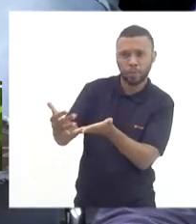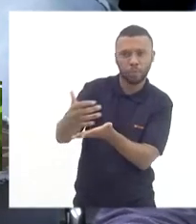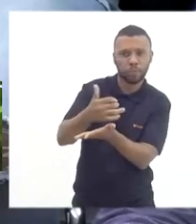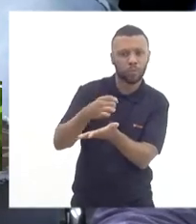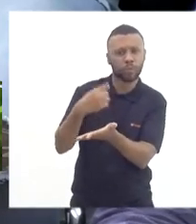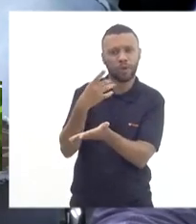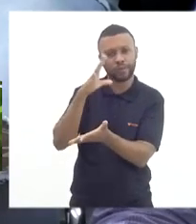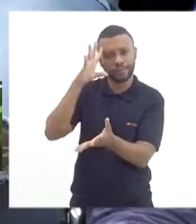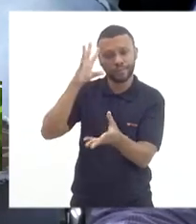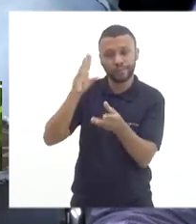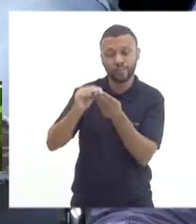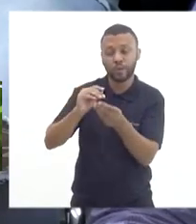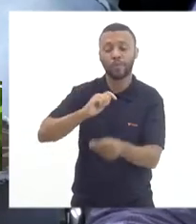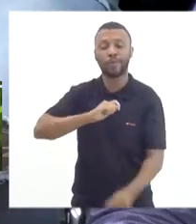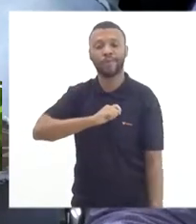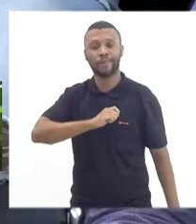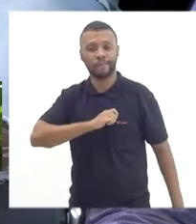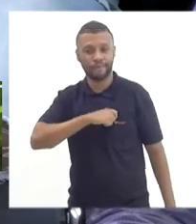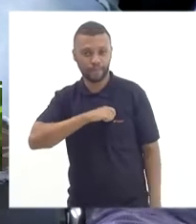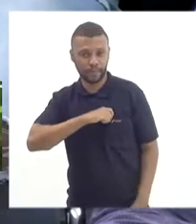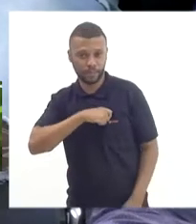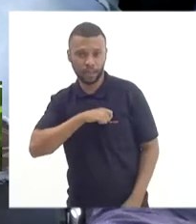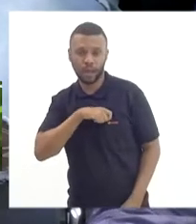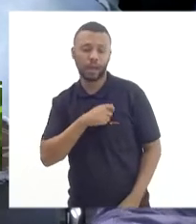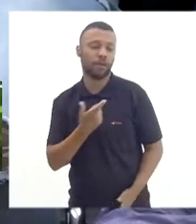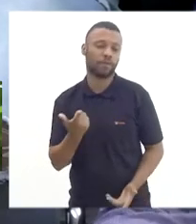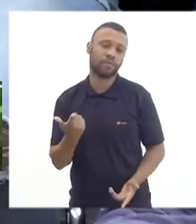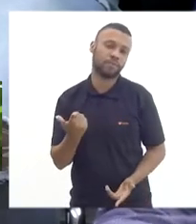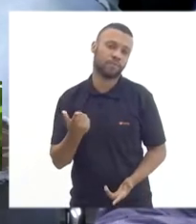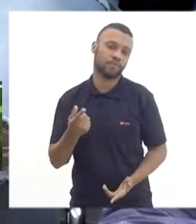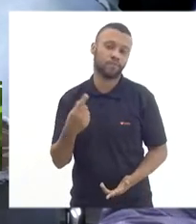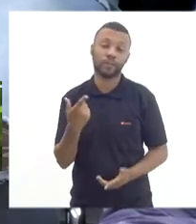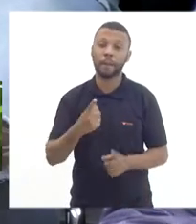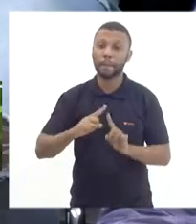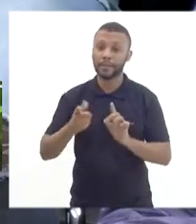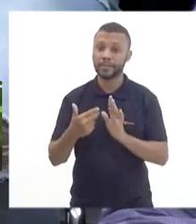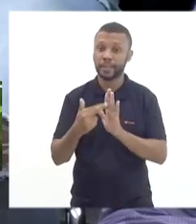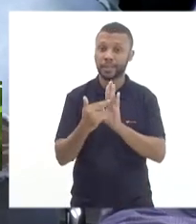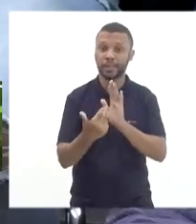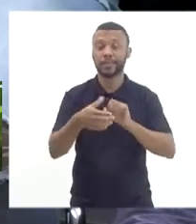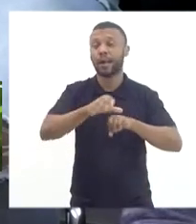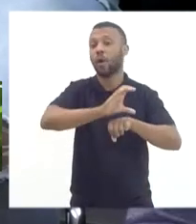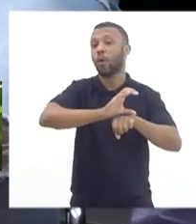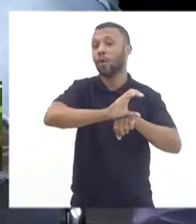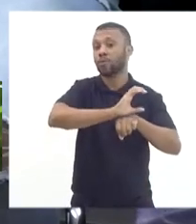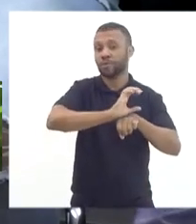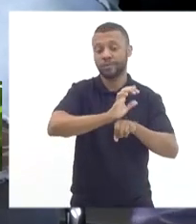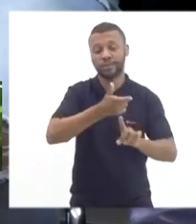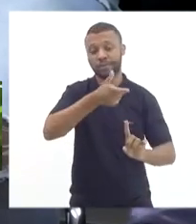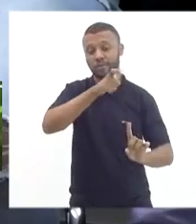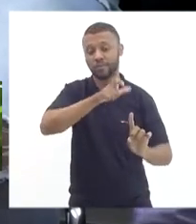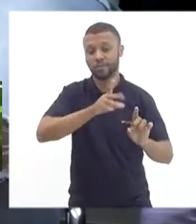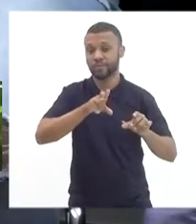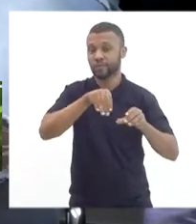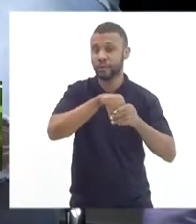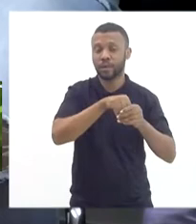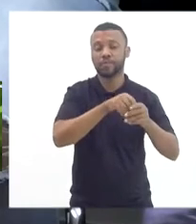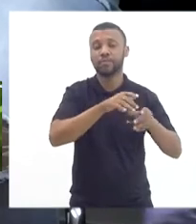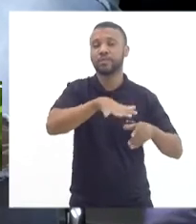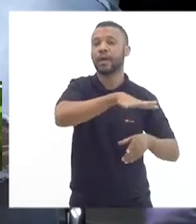muito como fiscal, ele, na regra constitucional, né, ele seria um membro da administração